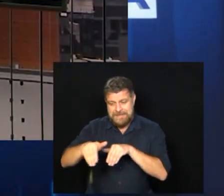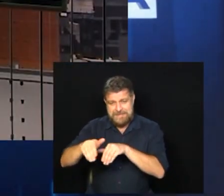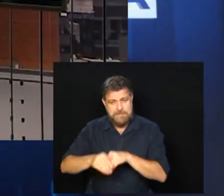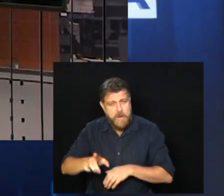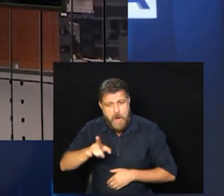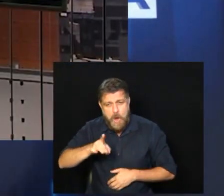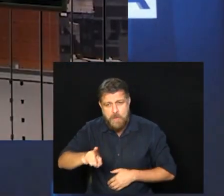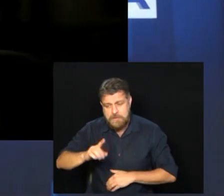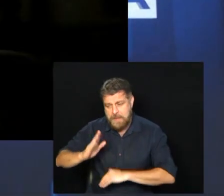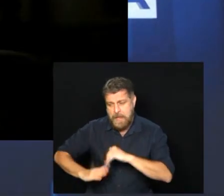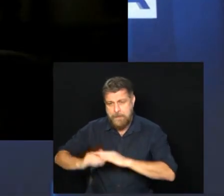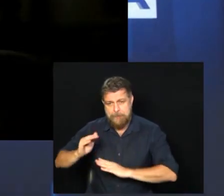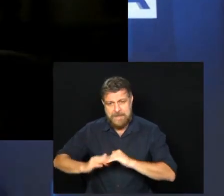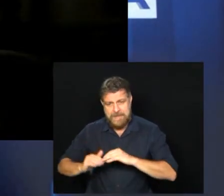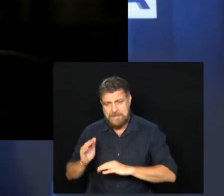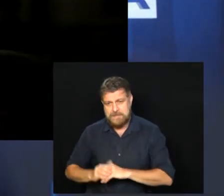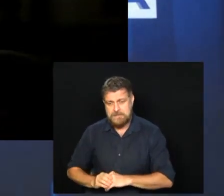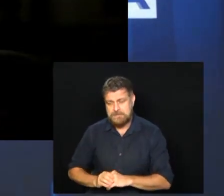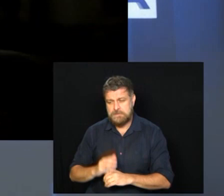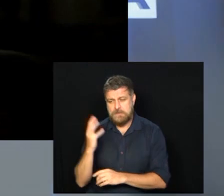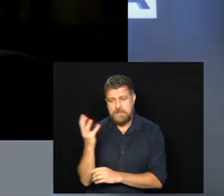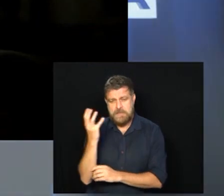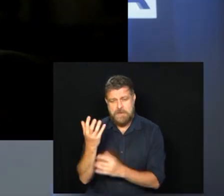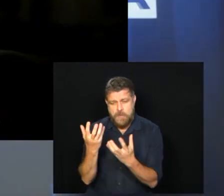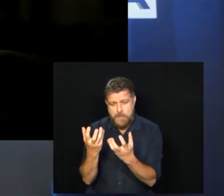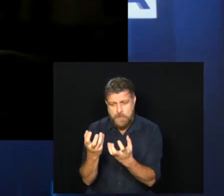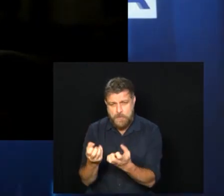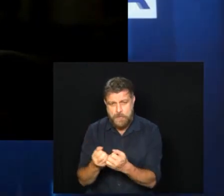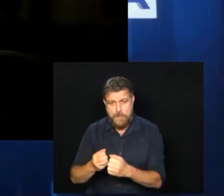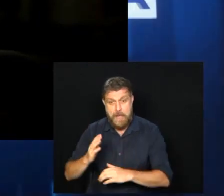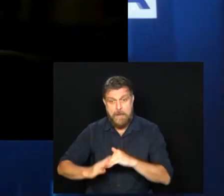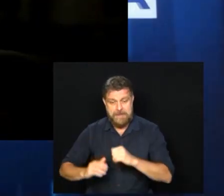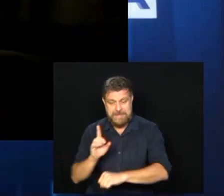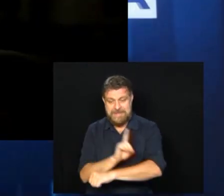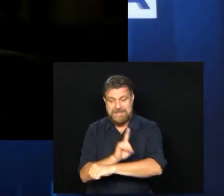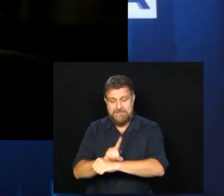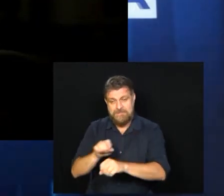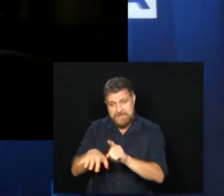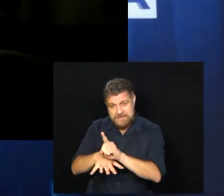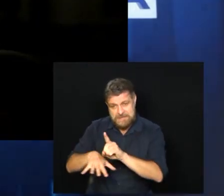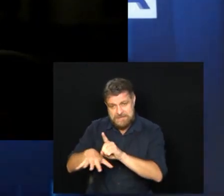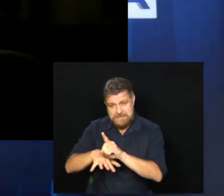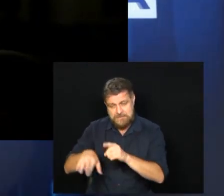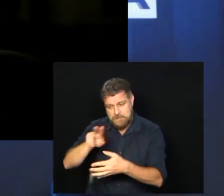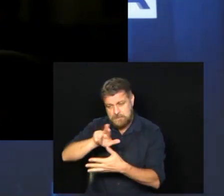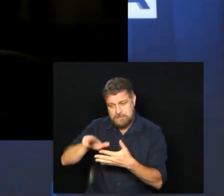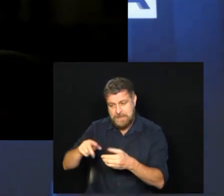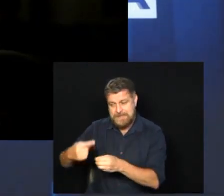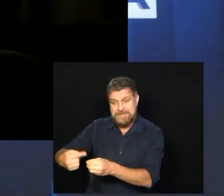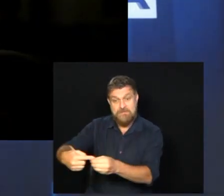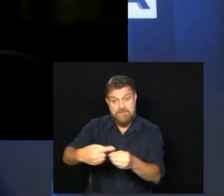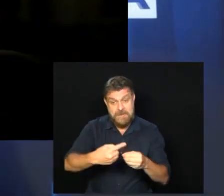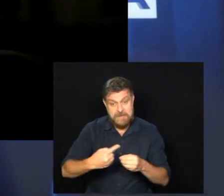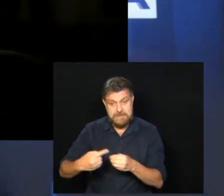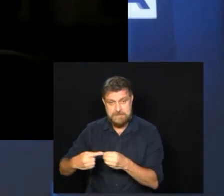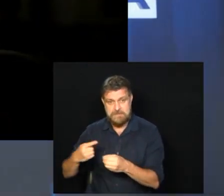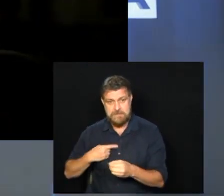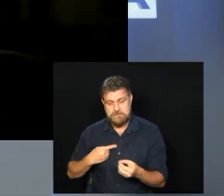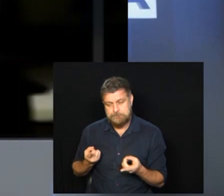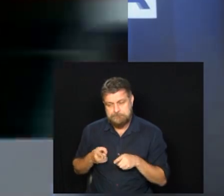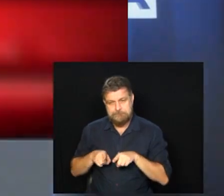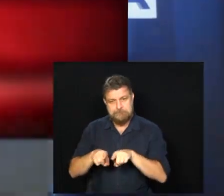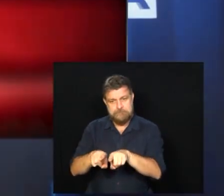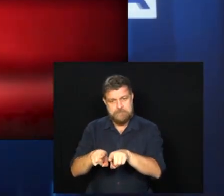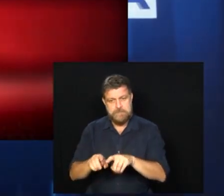da Operação Estiagem, programa de ações realizadas pela Defesa Civil de vários municípios de forma